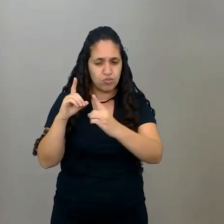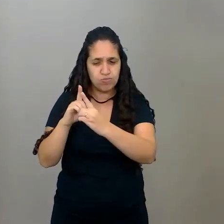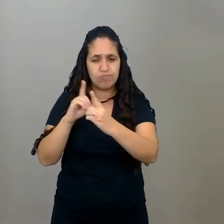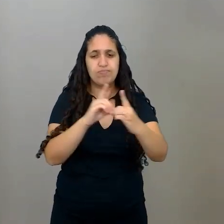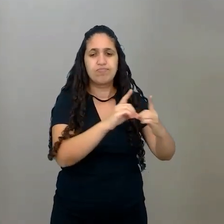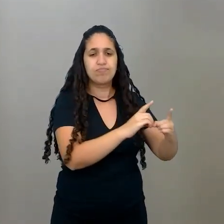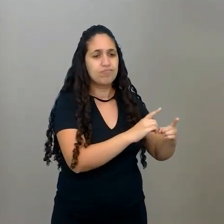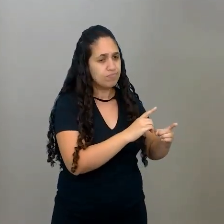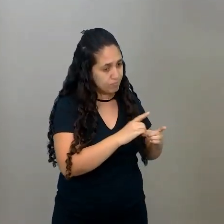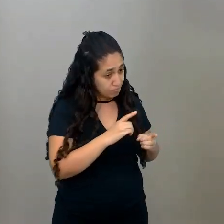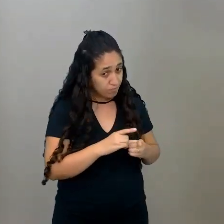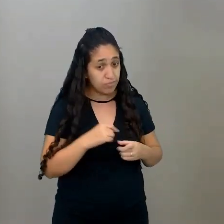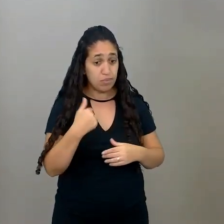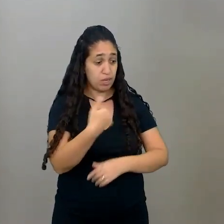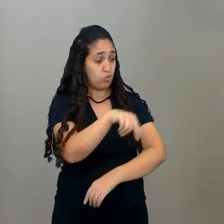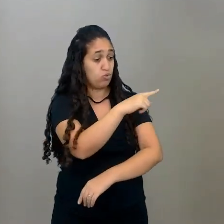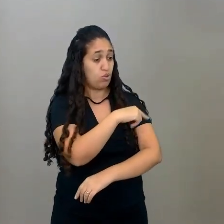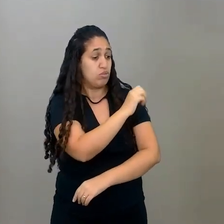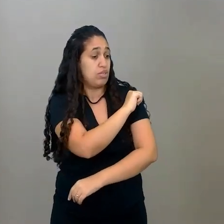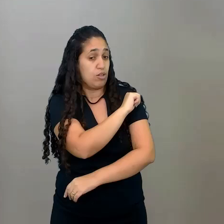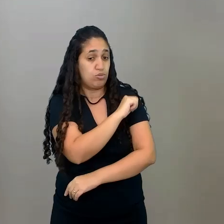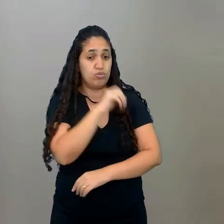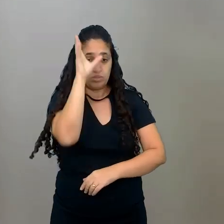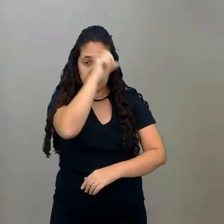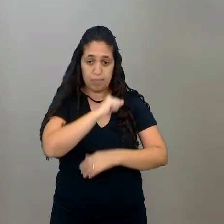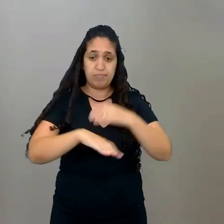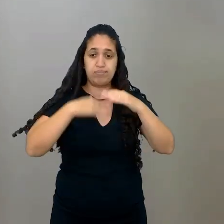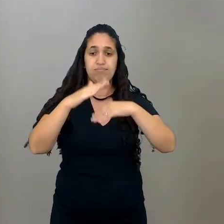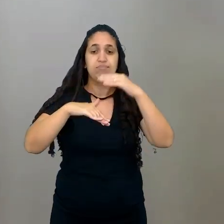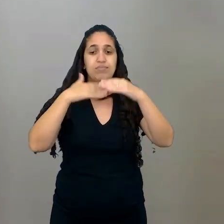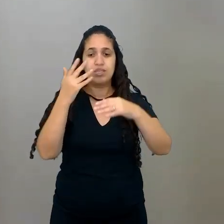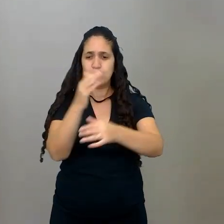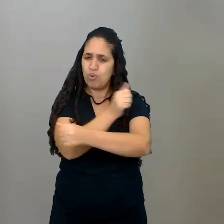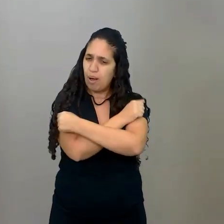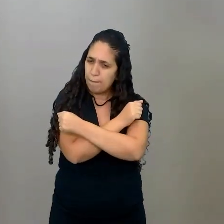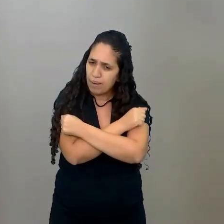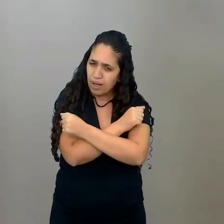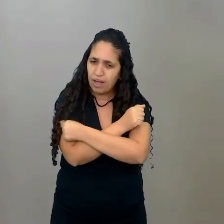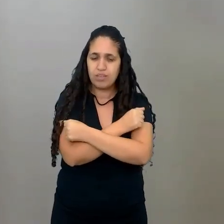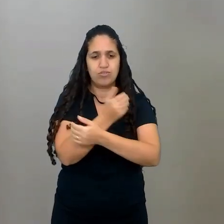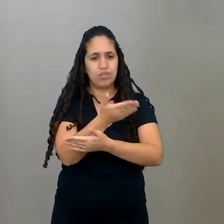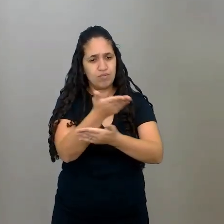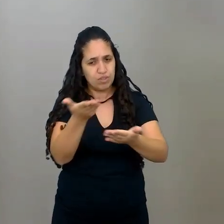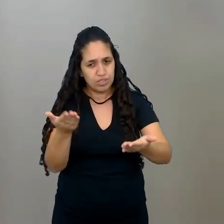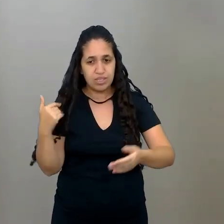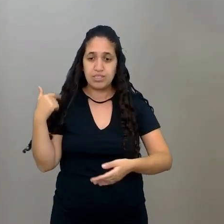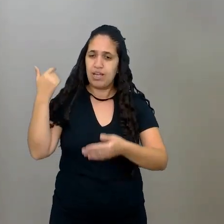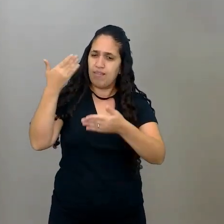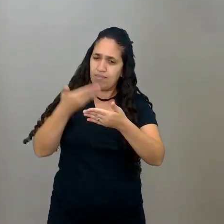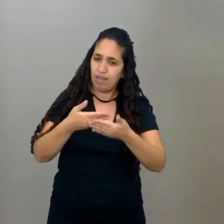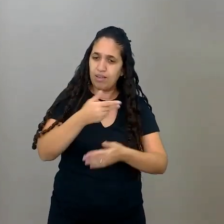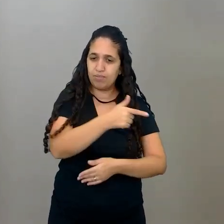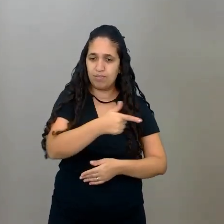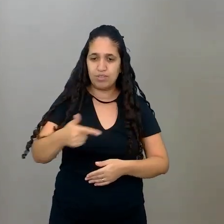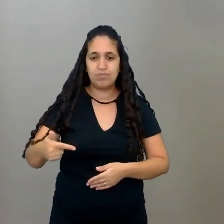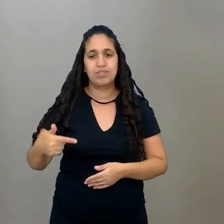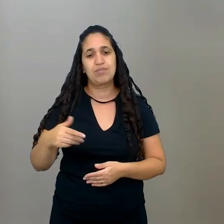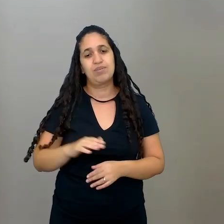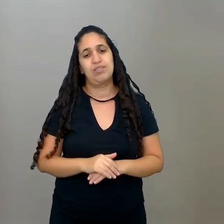para fazer com que os nossos alunos aprendam mais. Um grande abraço a todos vocês, até a próxima semana.